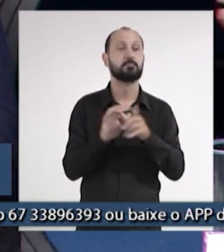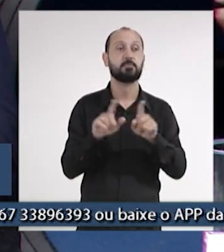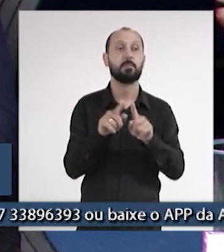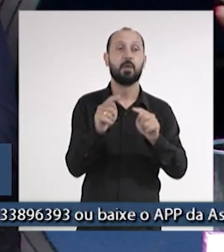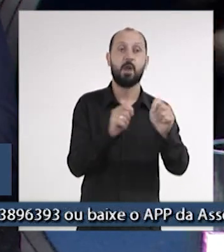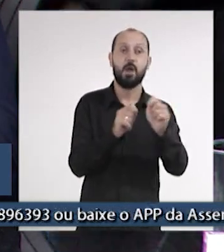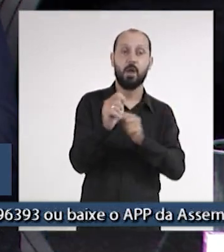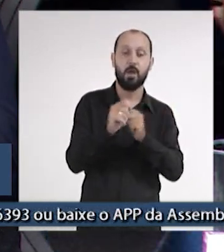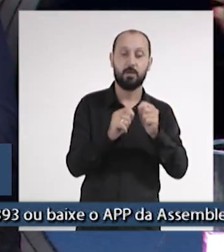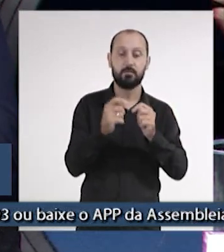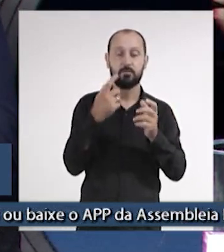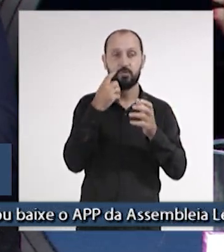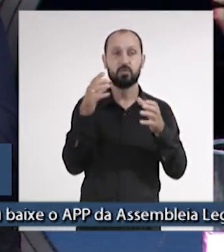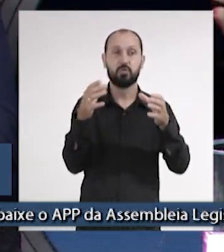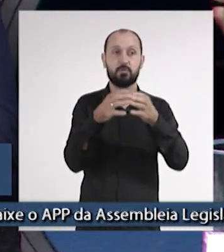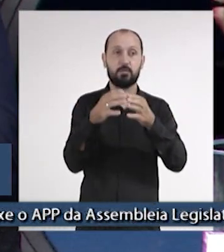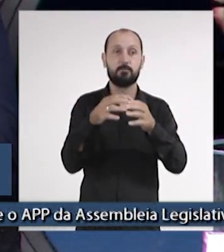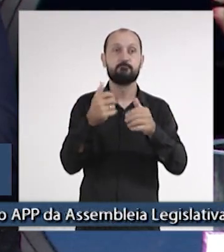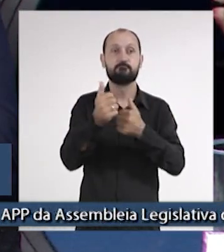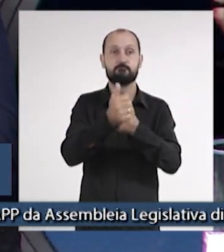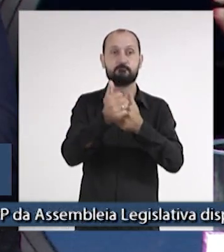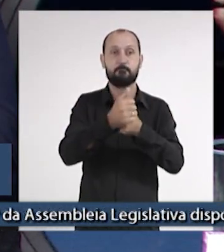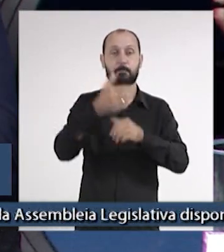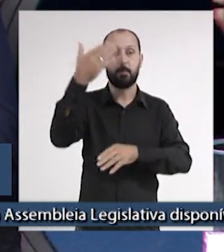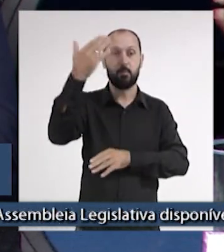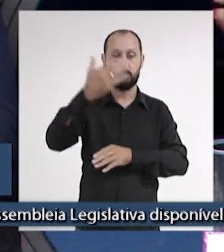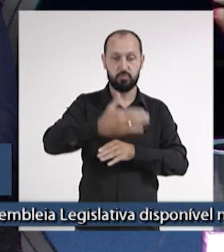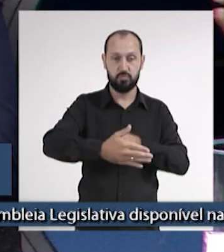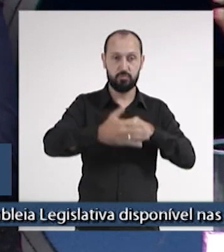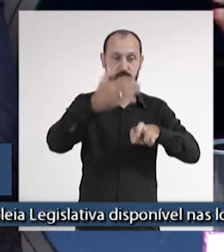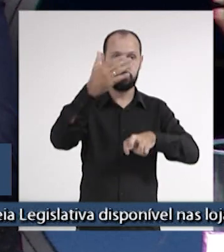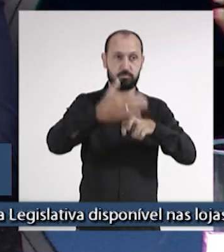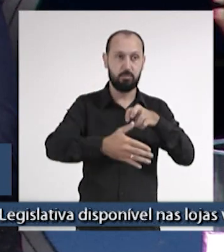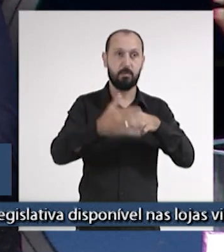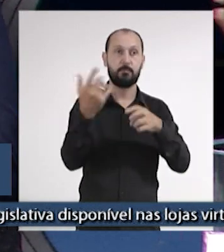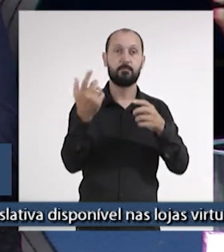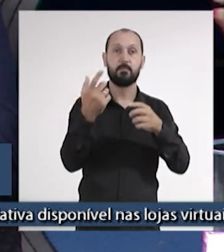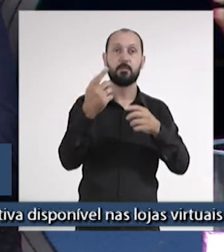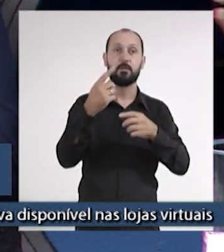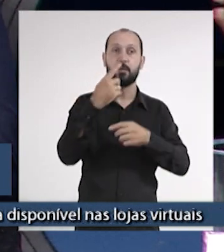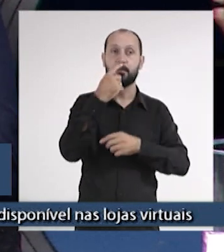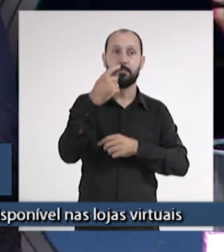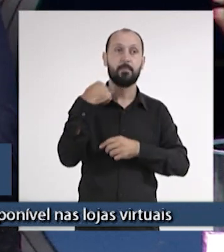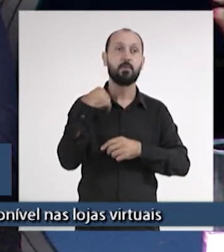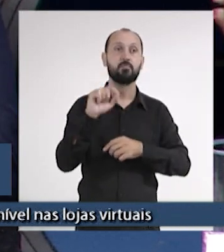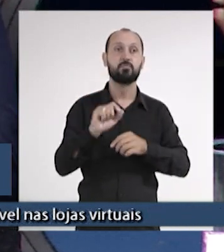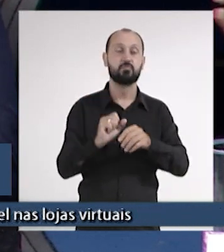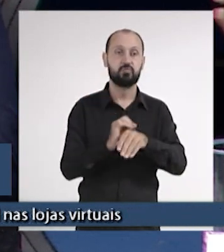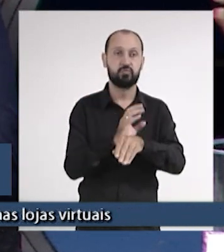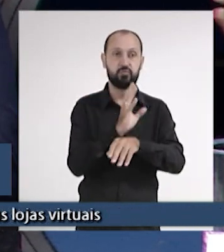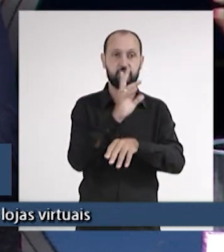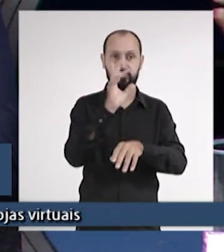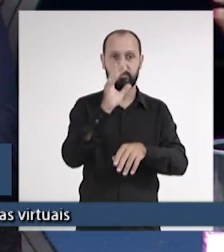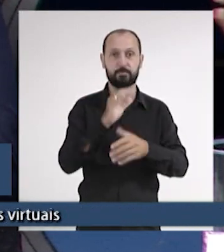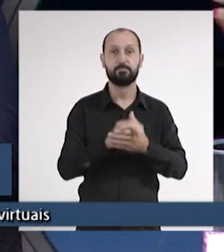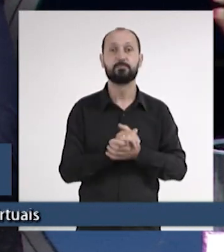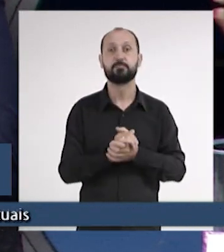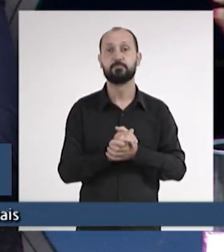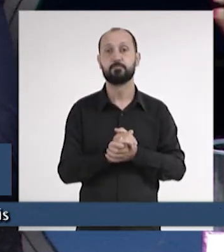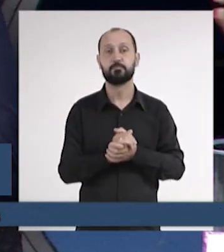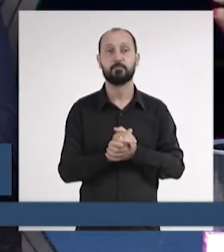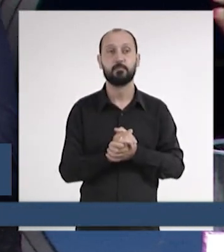diminuição de aglomerações nas proximidades de praças de pedágio, poluição pelas emissões dos veículos